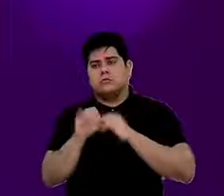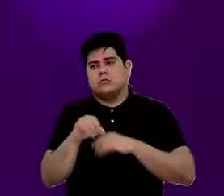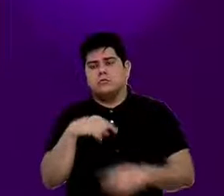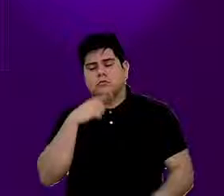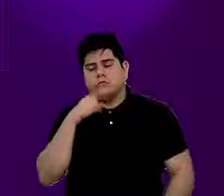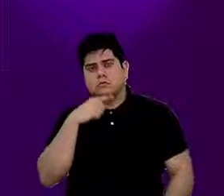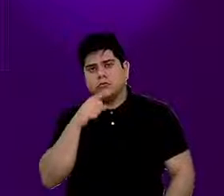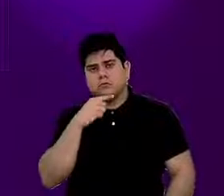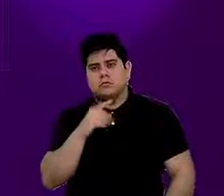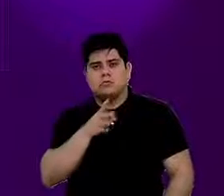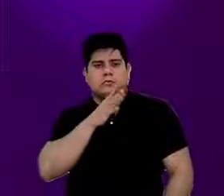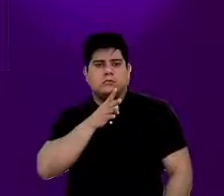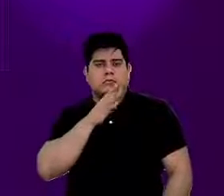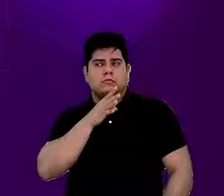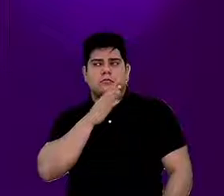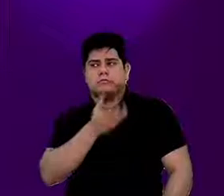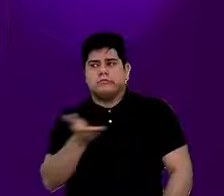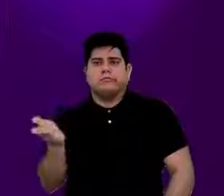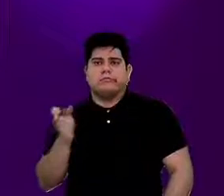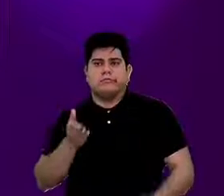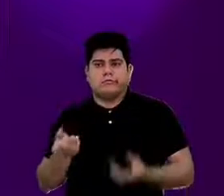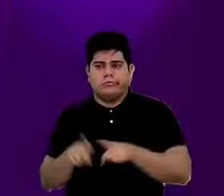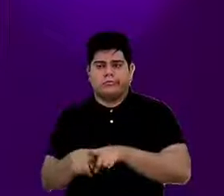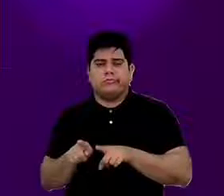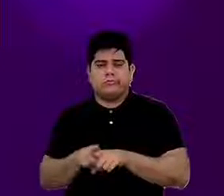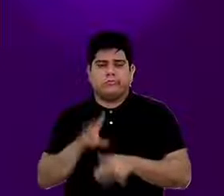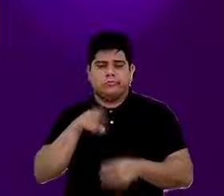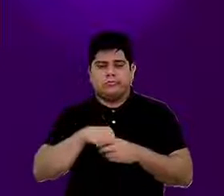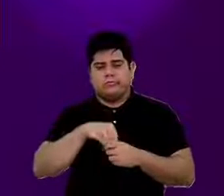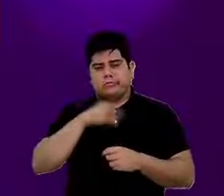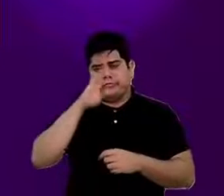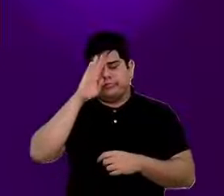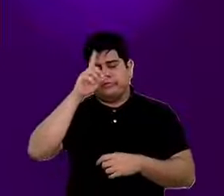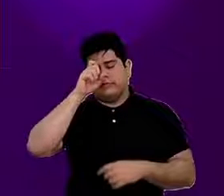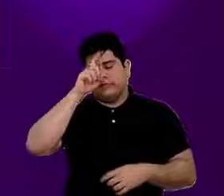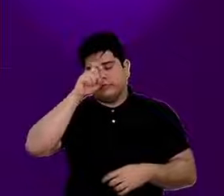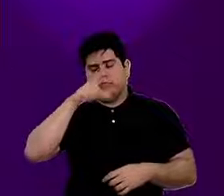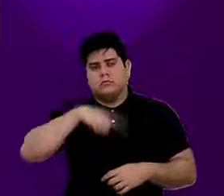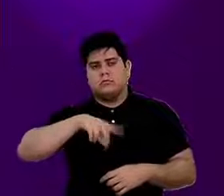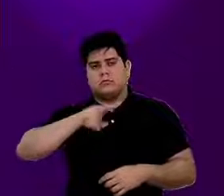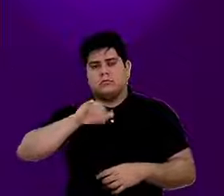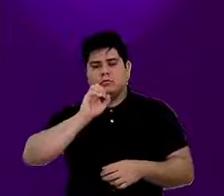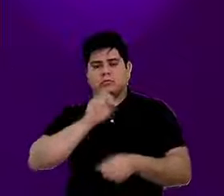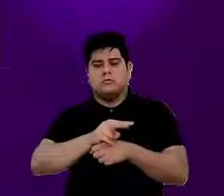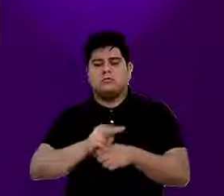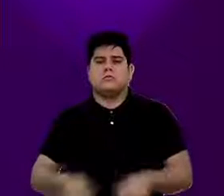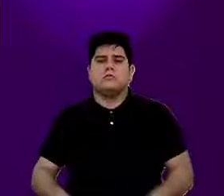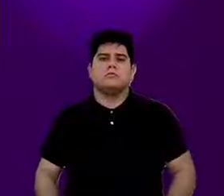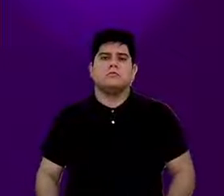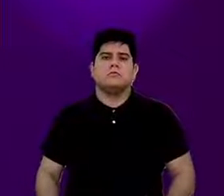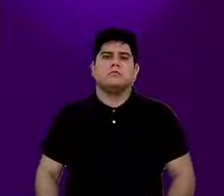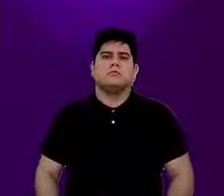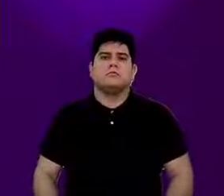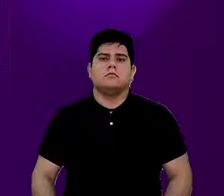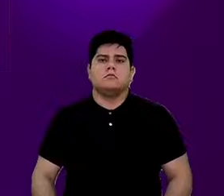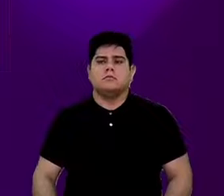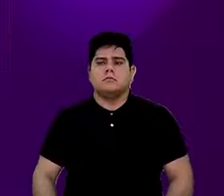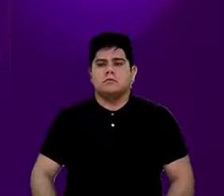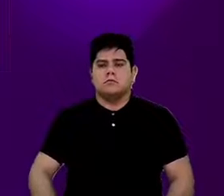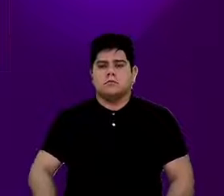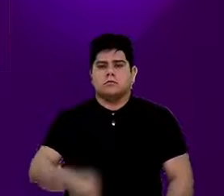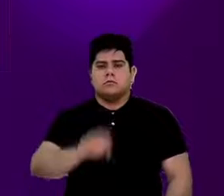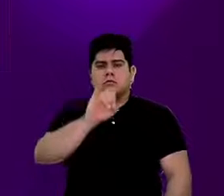conhecido pelos nossos pares, principalmente dentro dos hospitais aonde a gente vai implementar. Os indicadores são